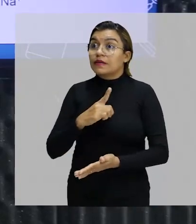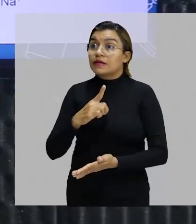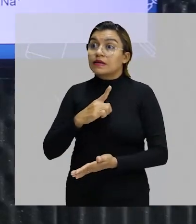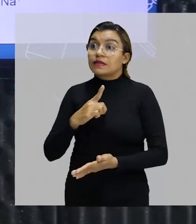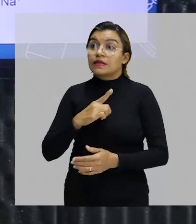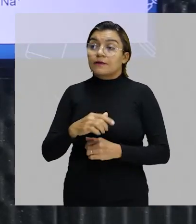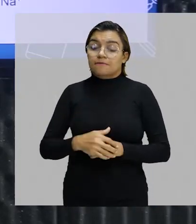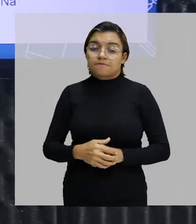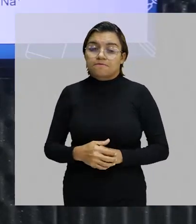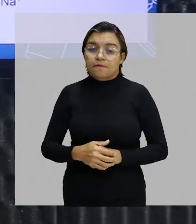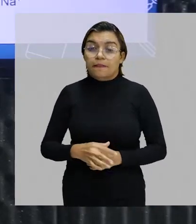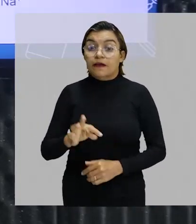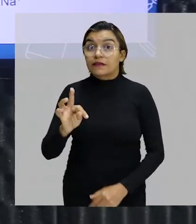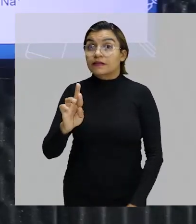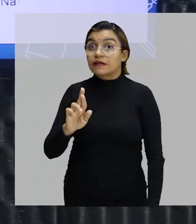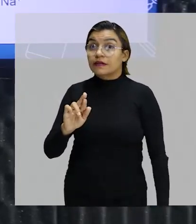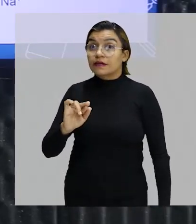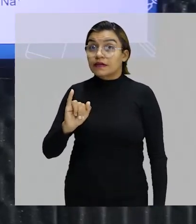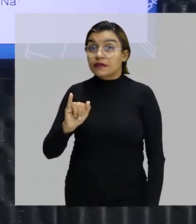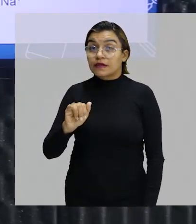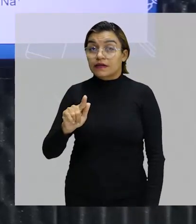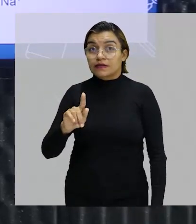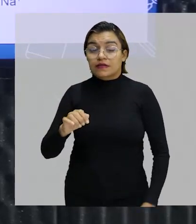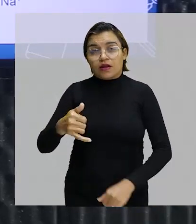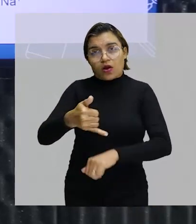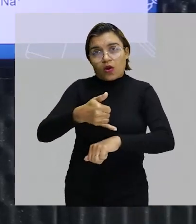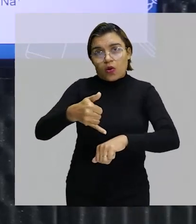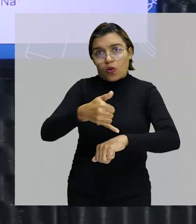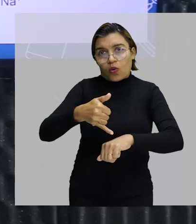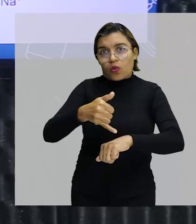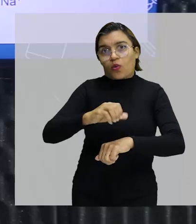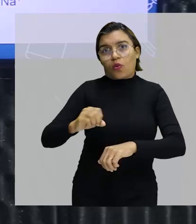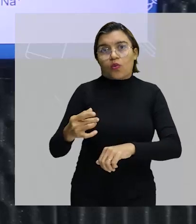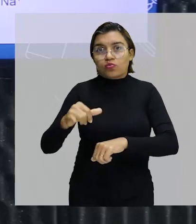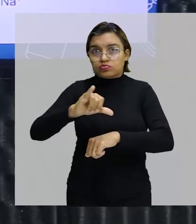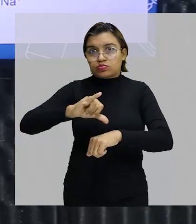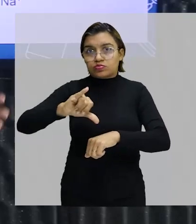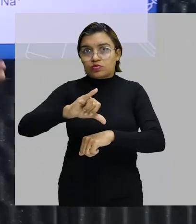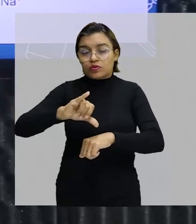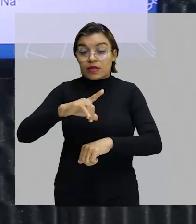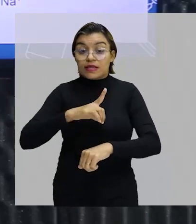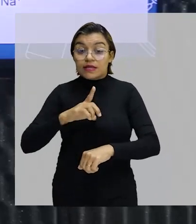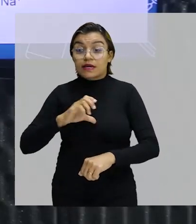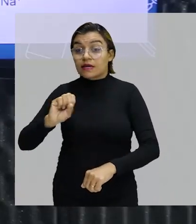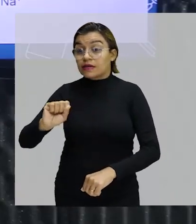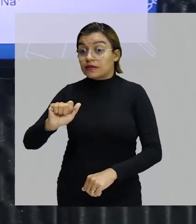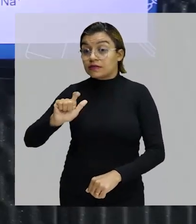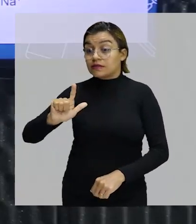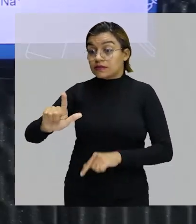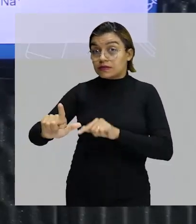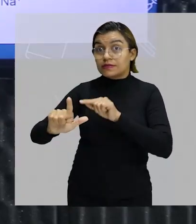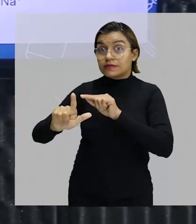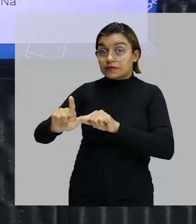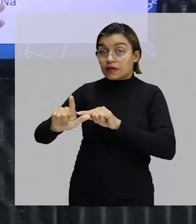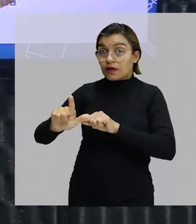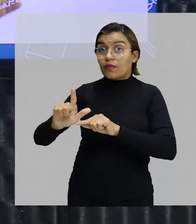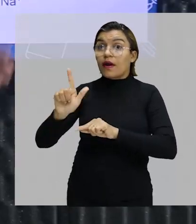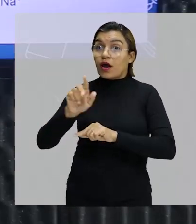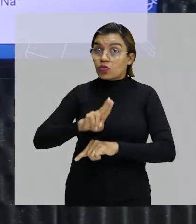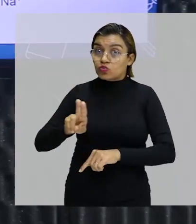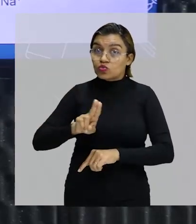um triglicerídeo, óleo ou gordura, vamos obter um sal, que vamos denominar de